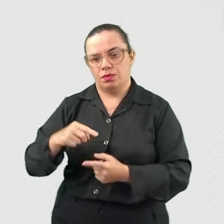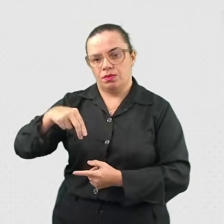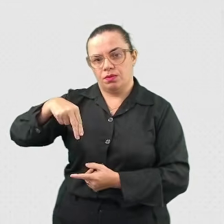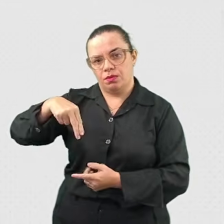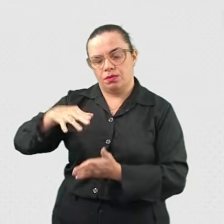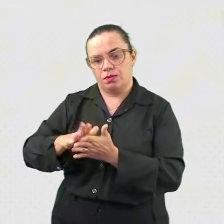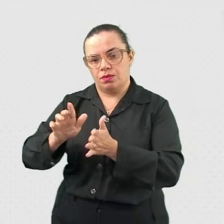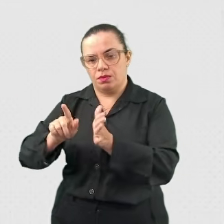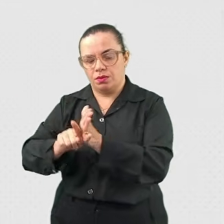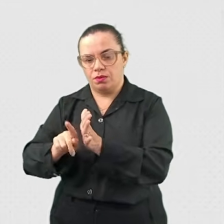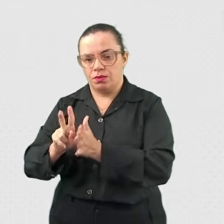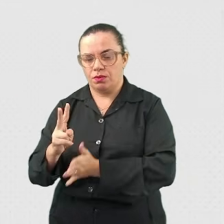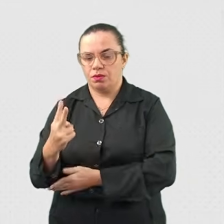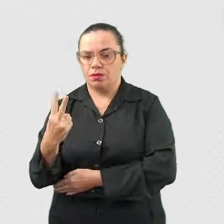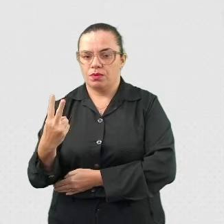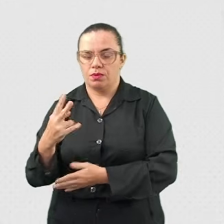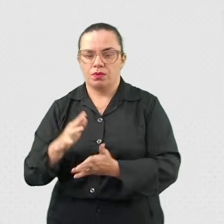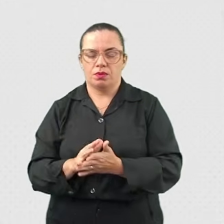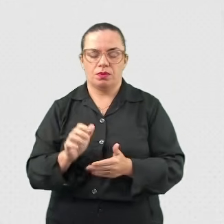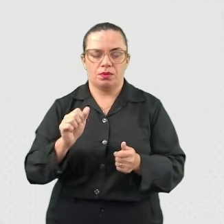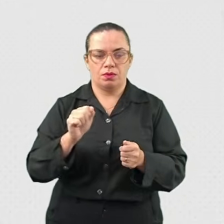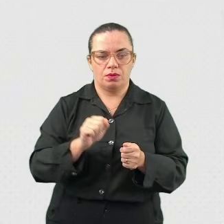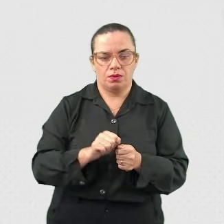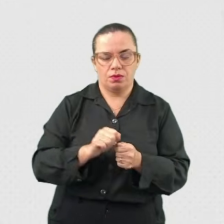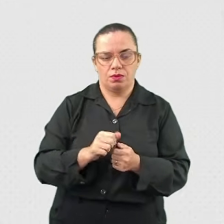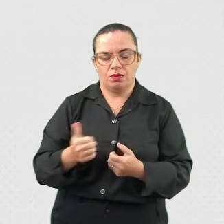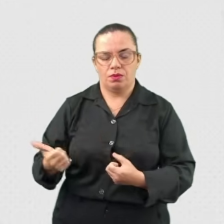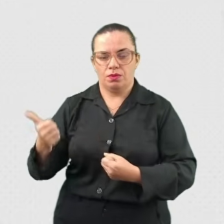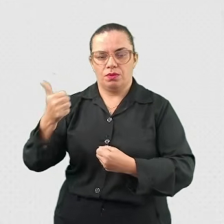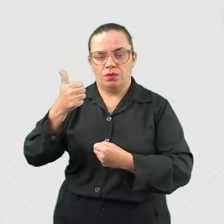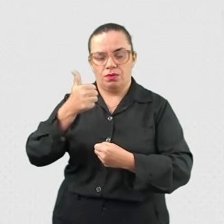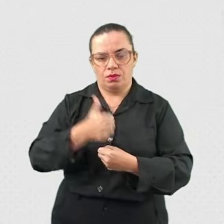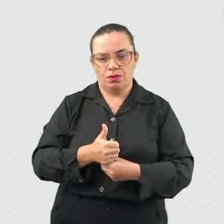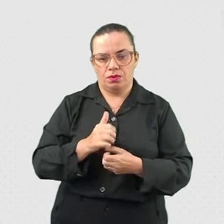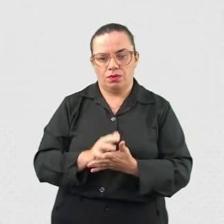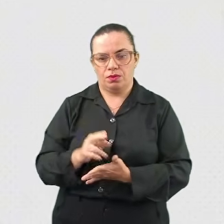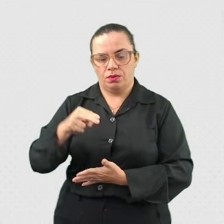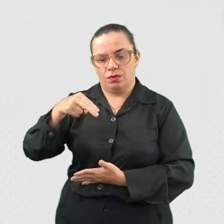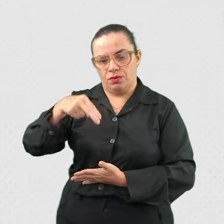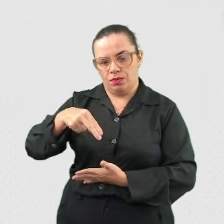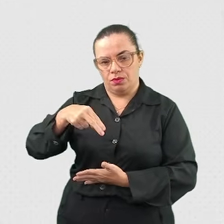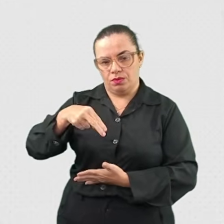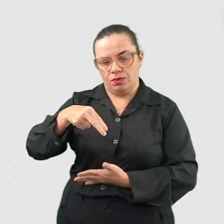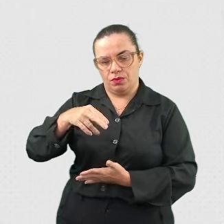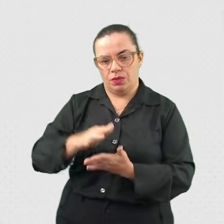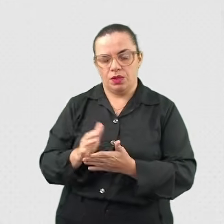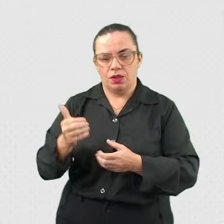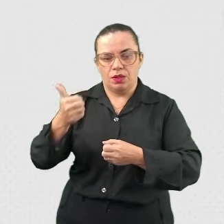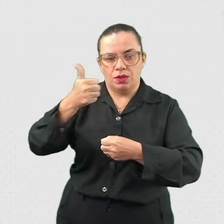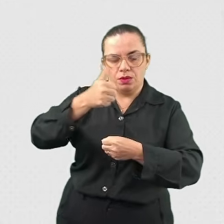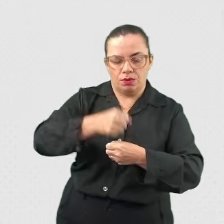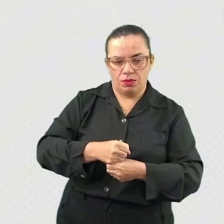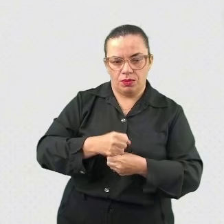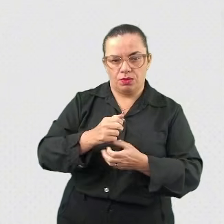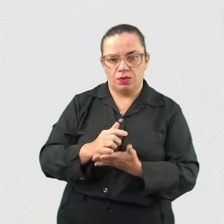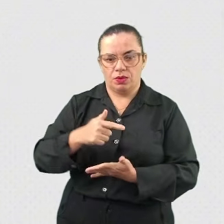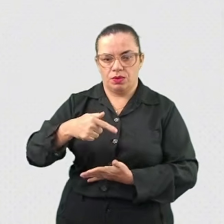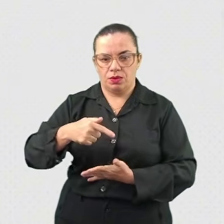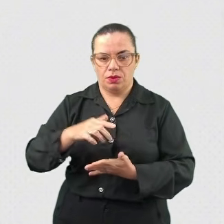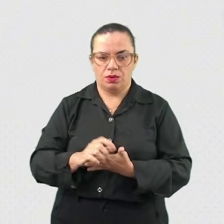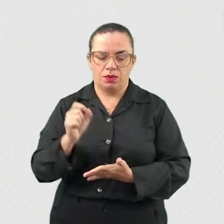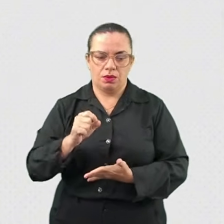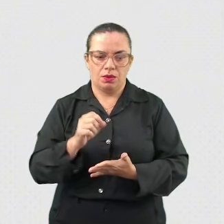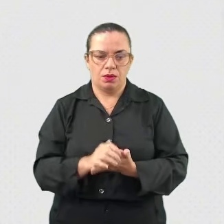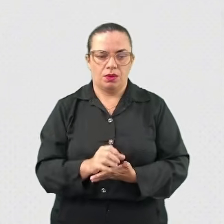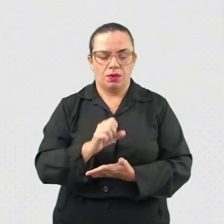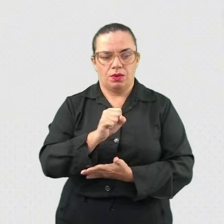2. O que você vai fazer? Você vai substituir o n por 7, tá? Então vai ficar a soma